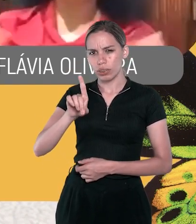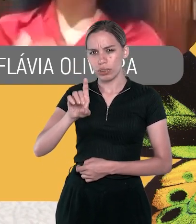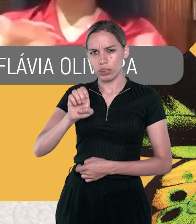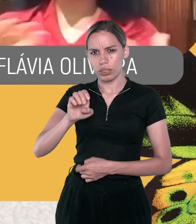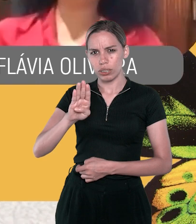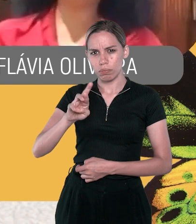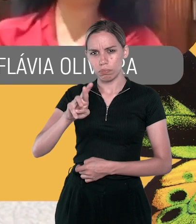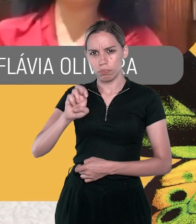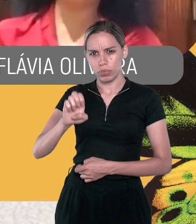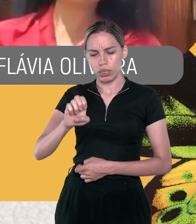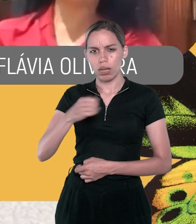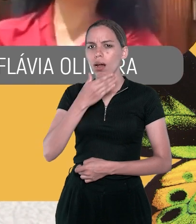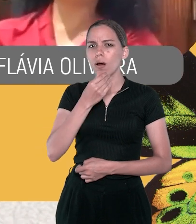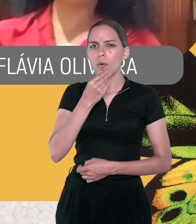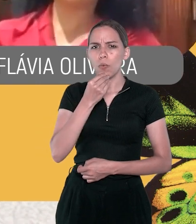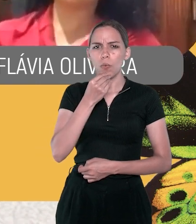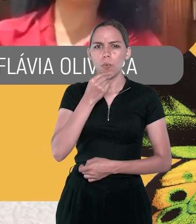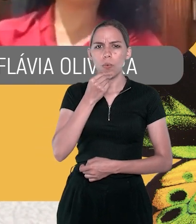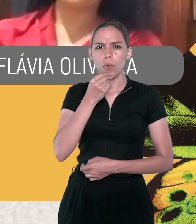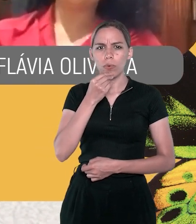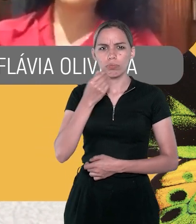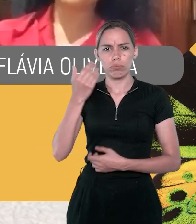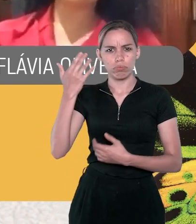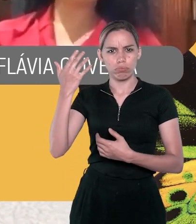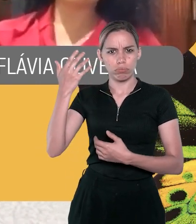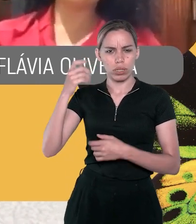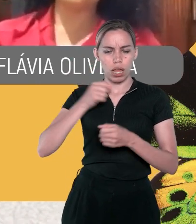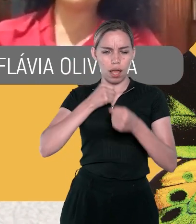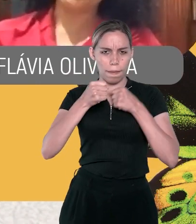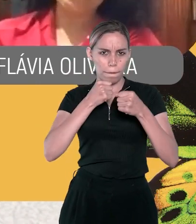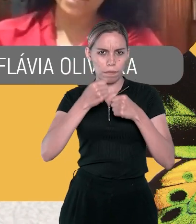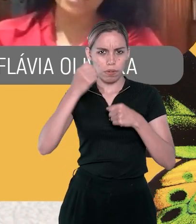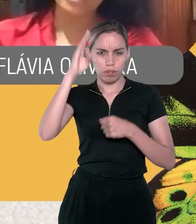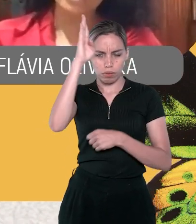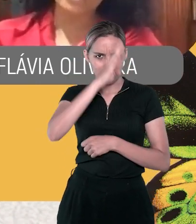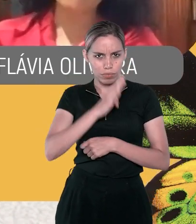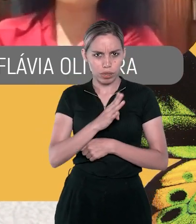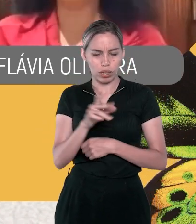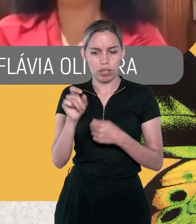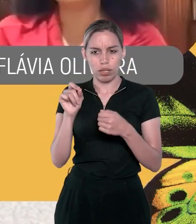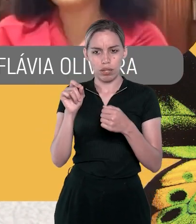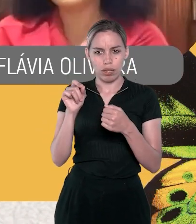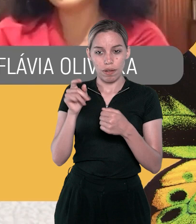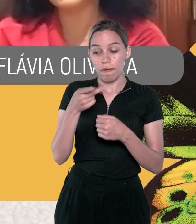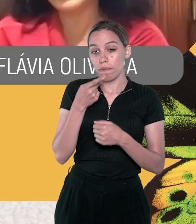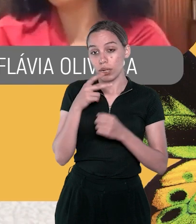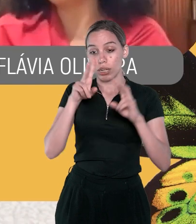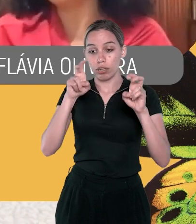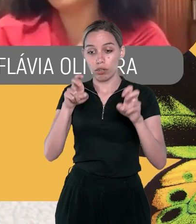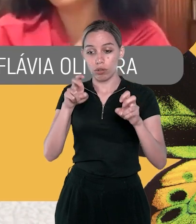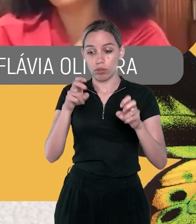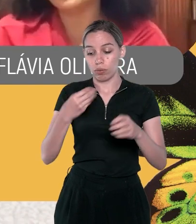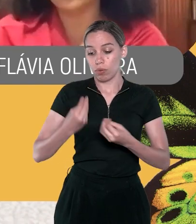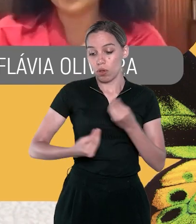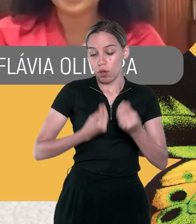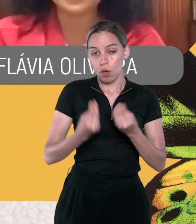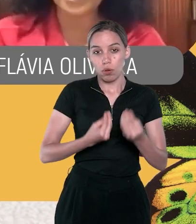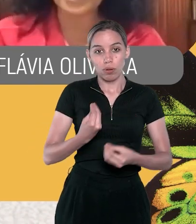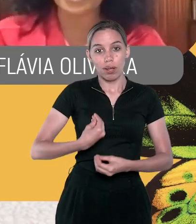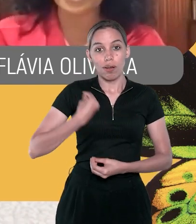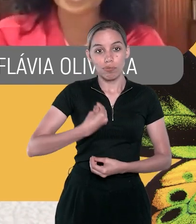repórter que faz relatos, né, sobre a vida em sociedade, o